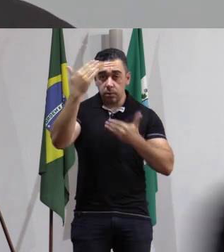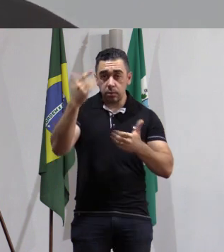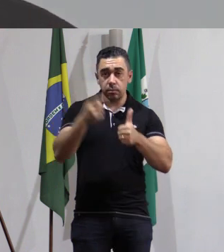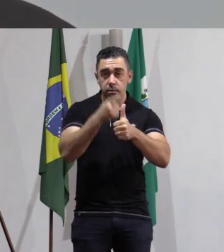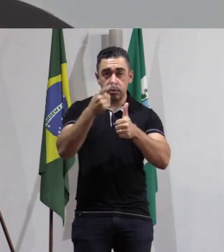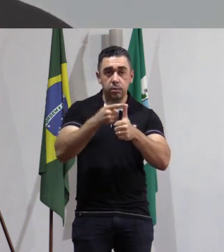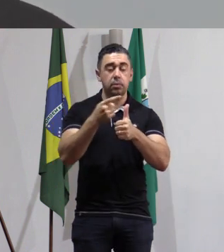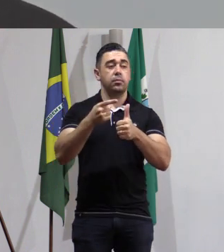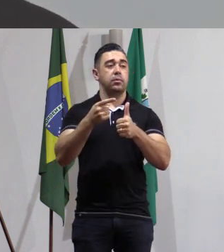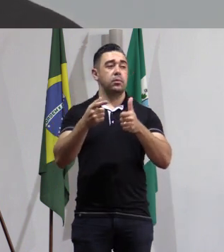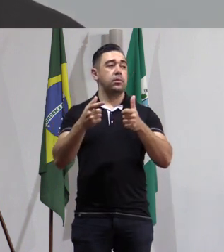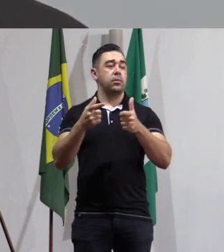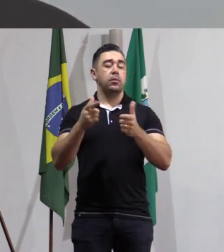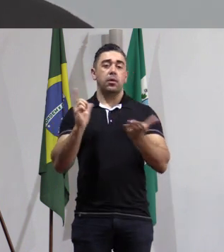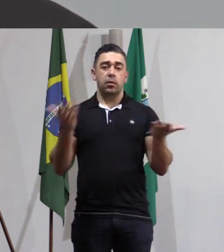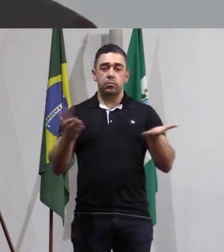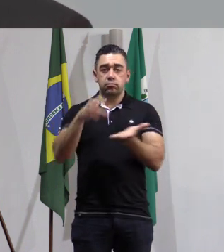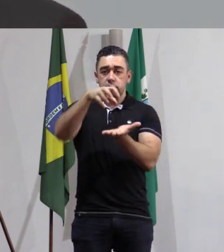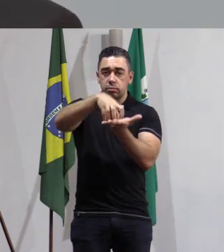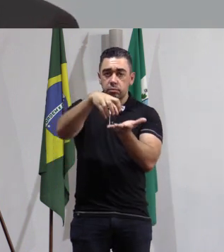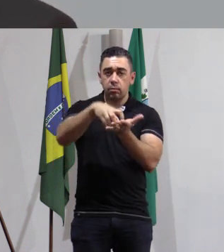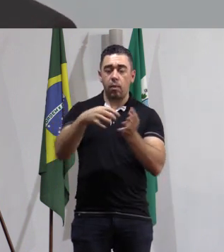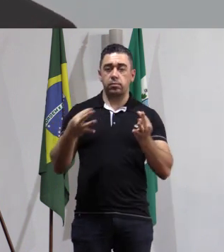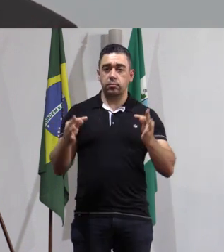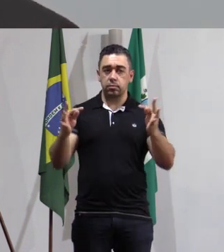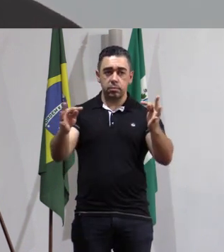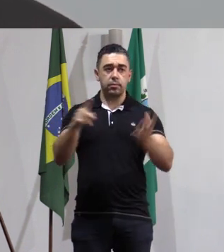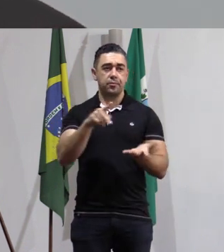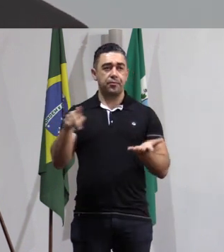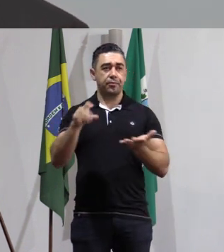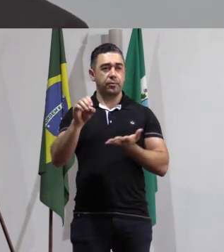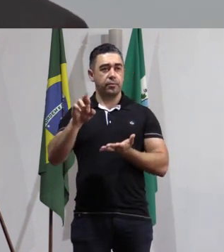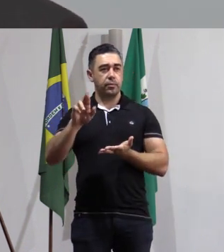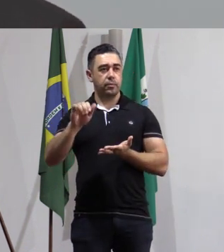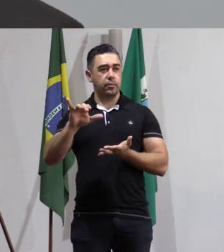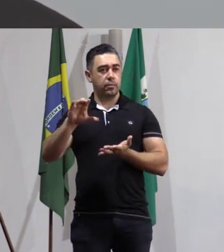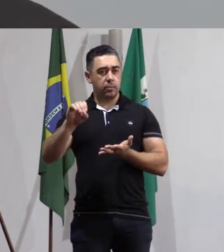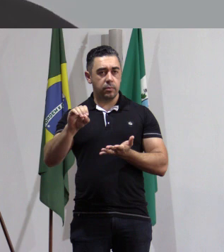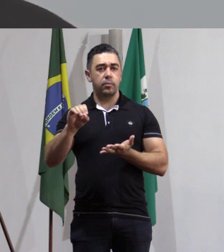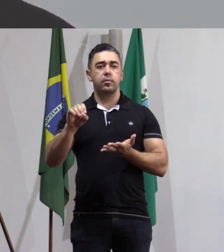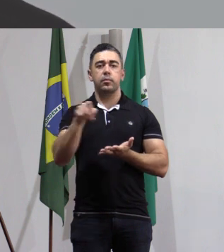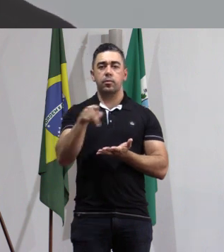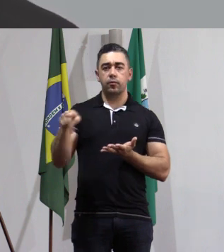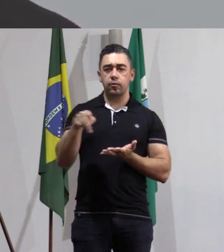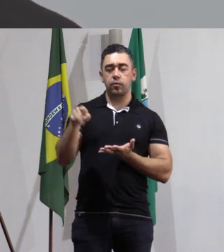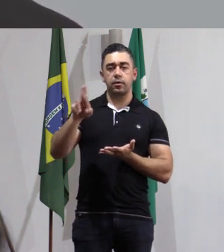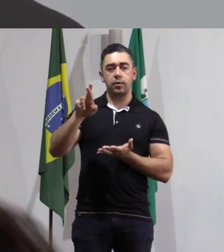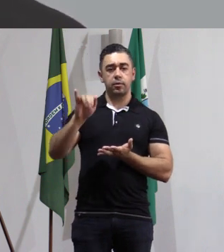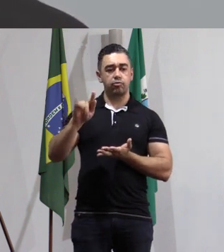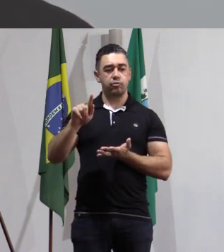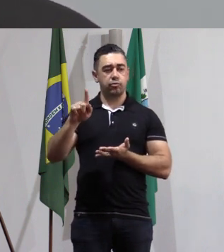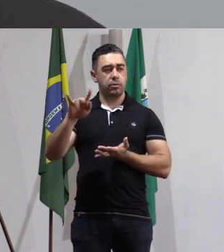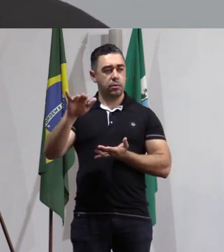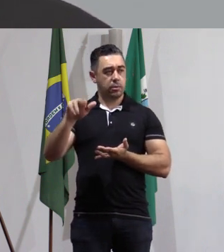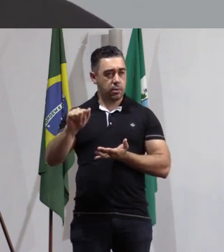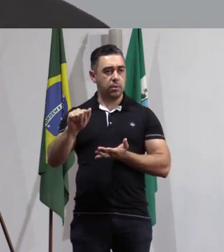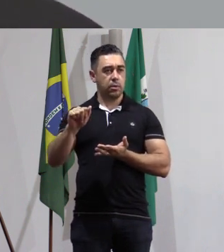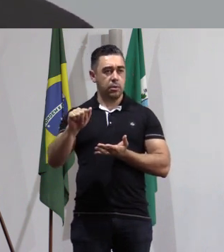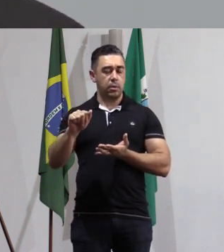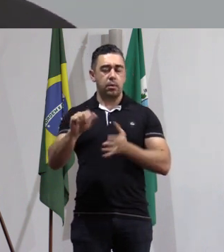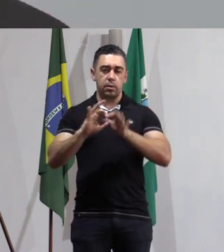ao setor tecnologia, na pessoa do professor Horácio, da professora Regina, por gentilmente